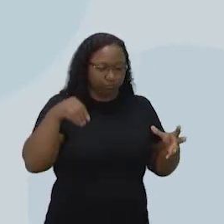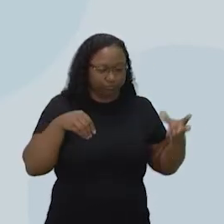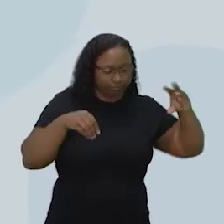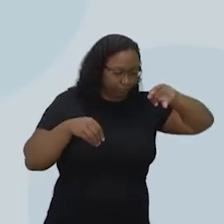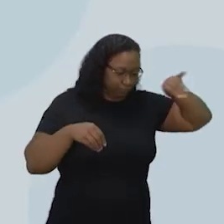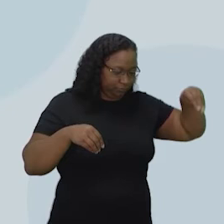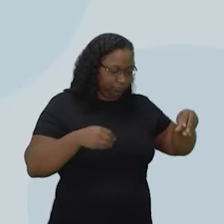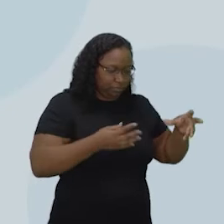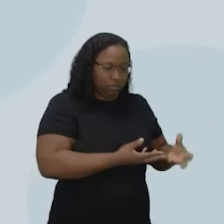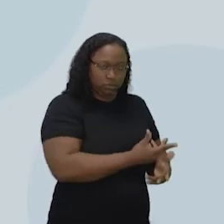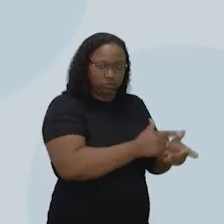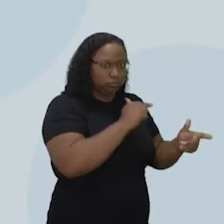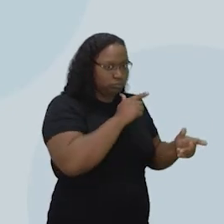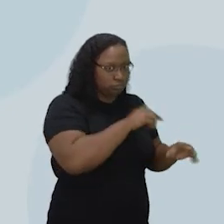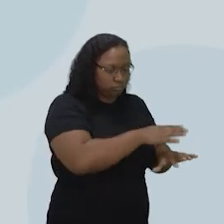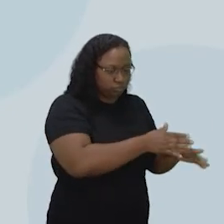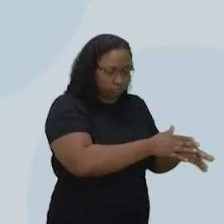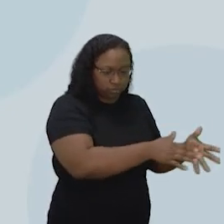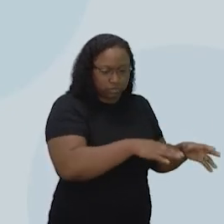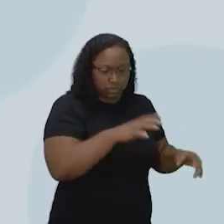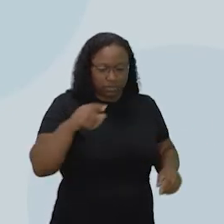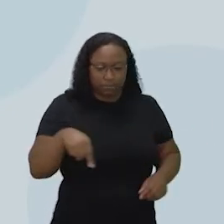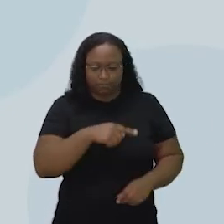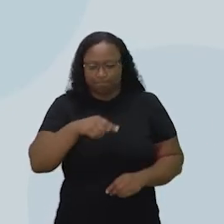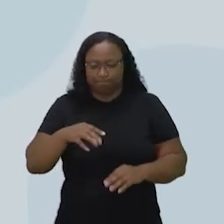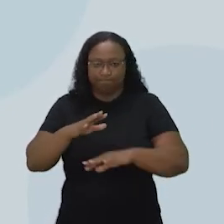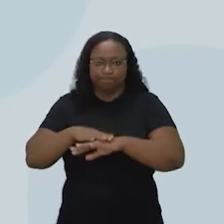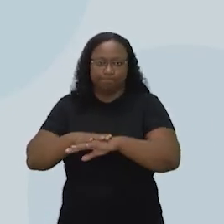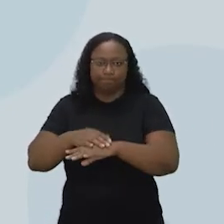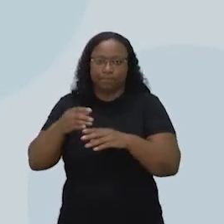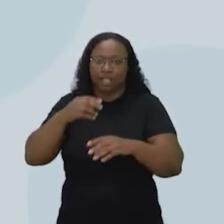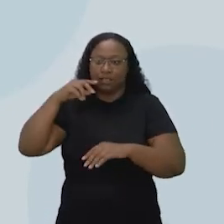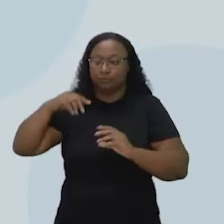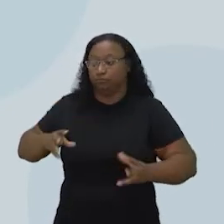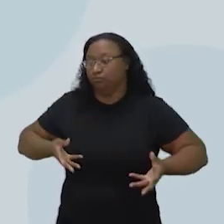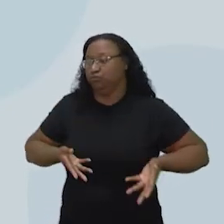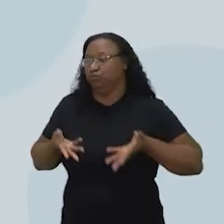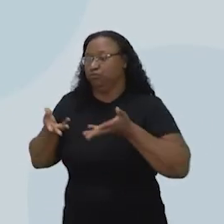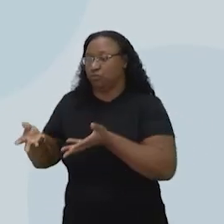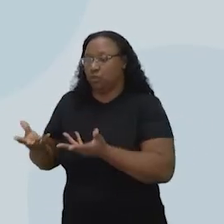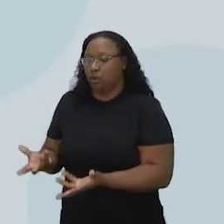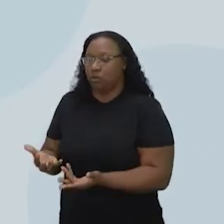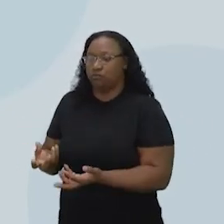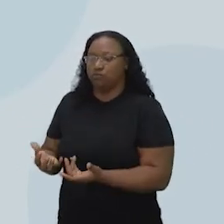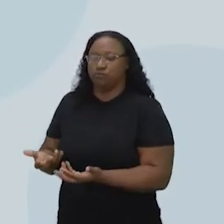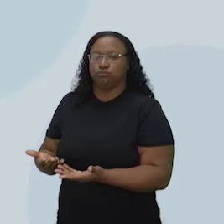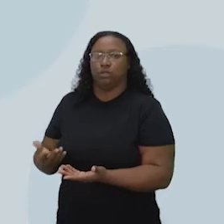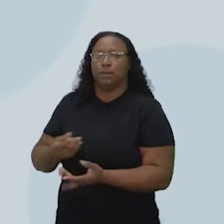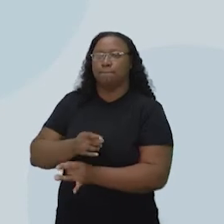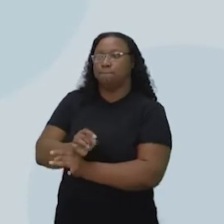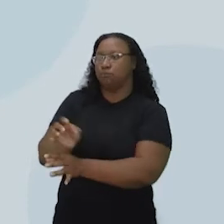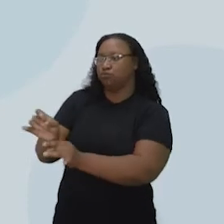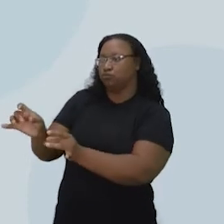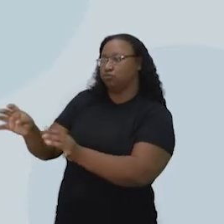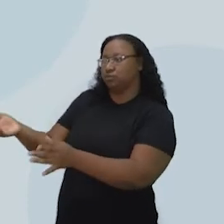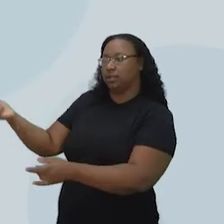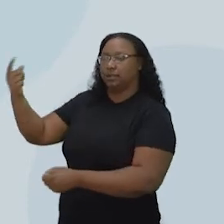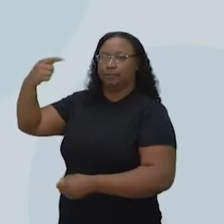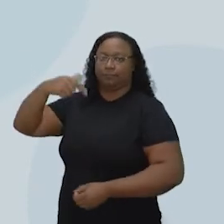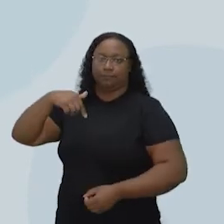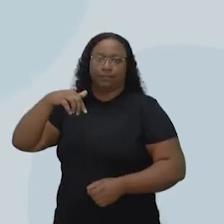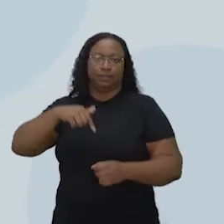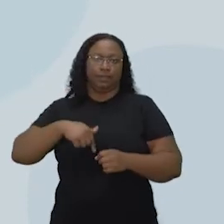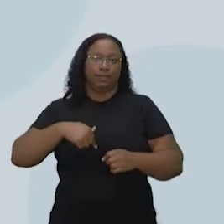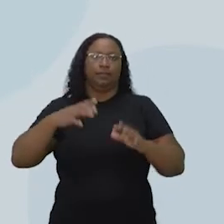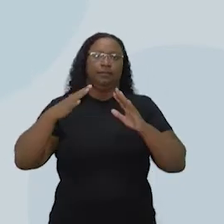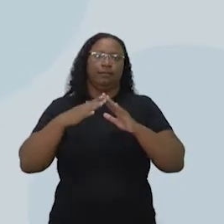ainda sobra energia que eles jogam para a rede, para distribuição, enfim, para venda e chega nas nossas casas, né? Energia